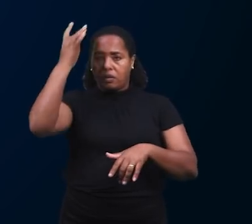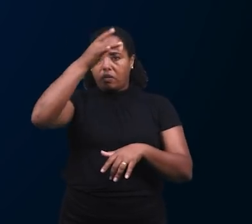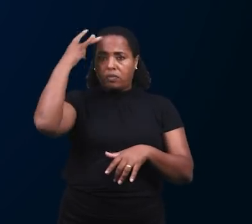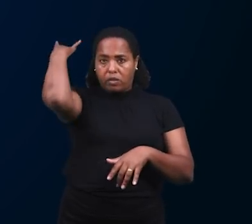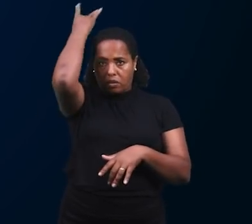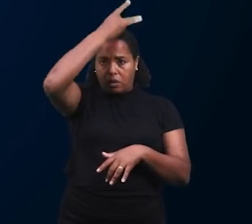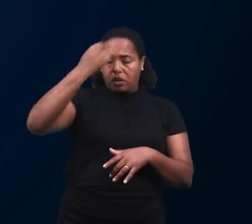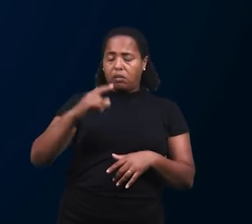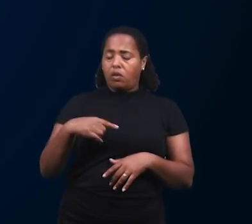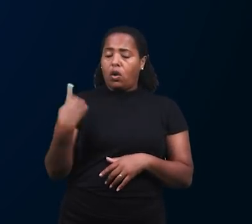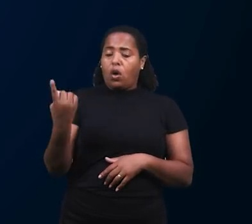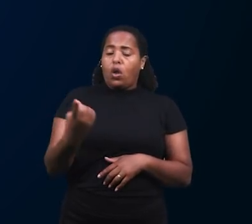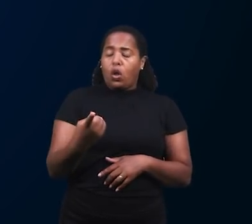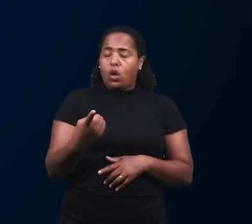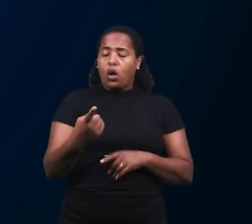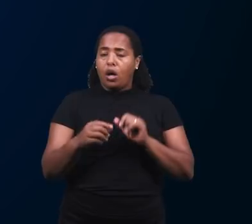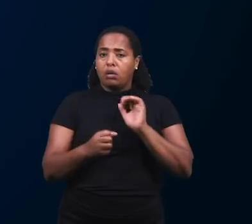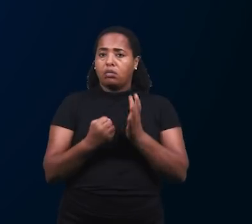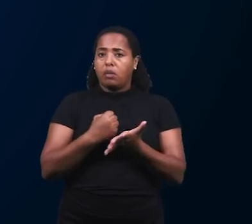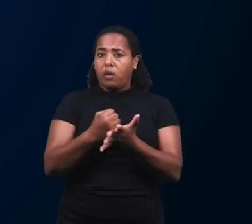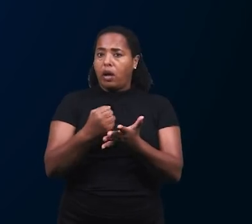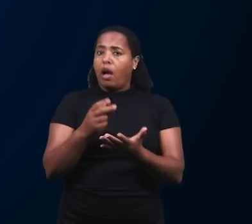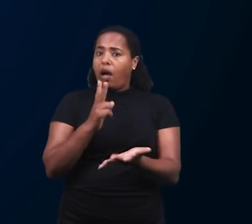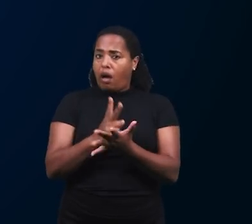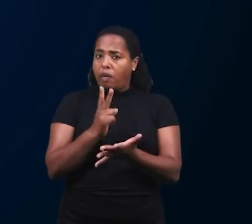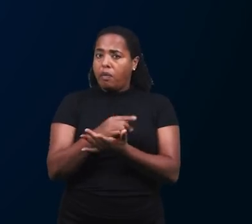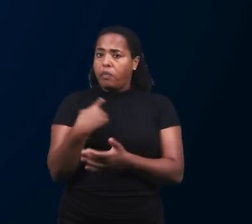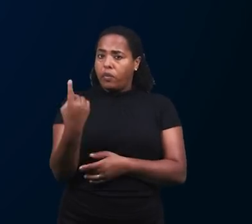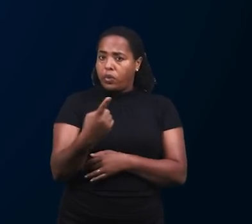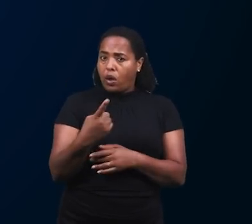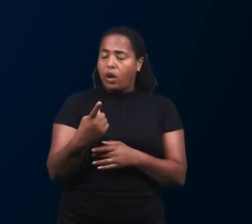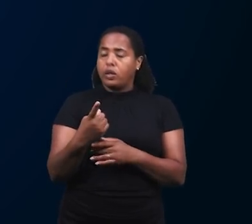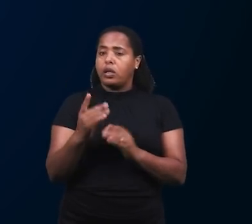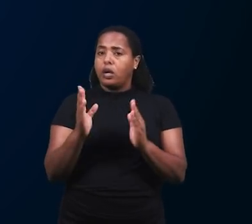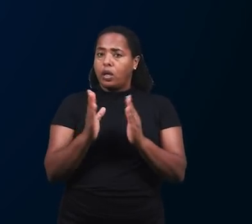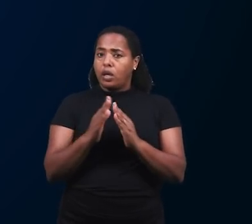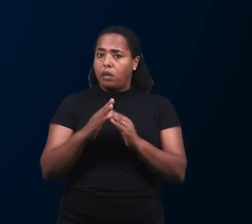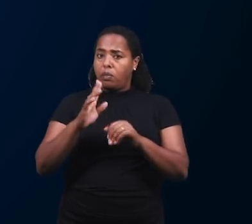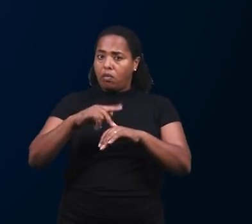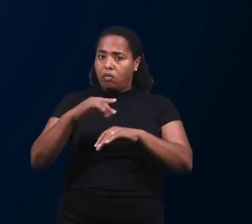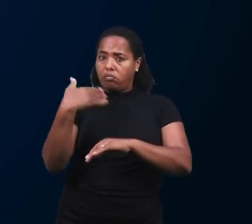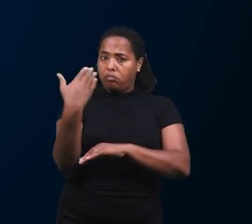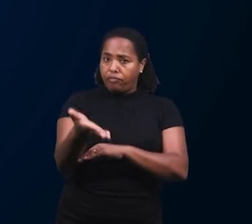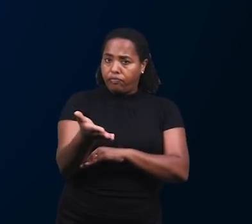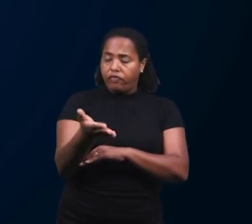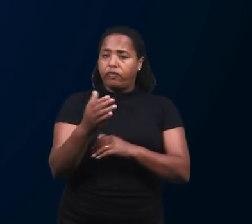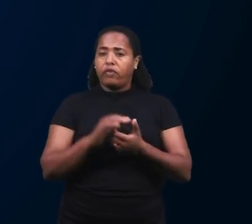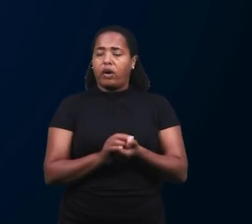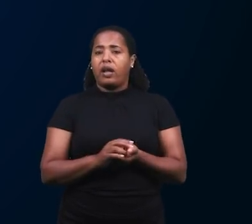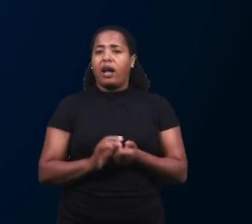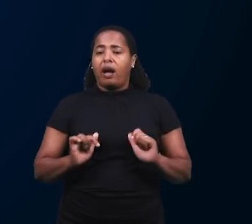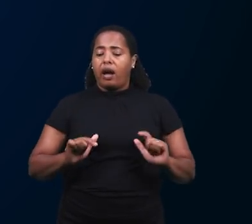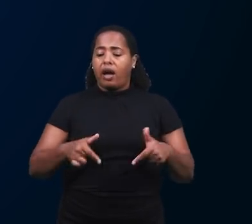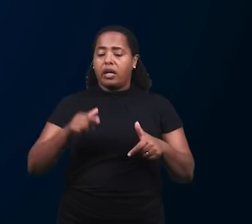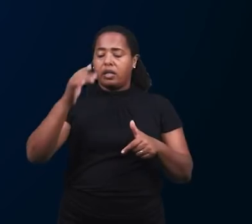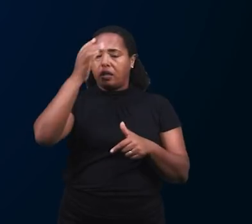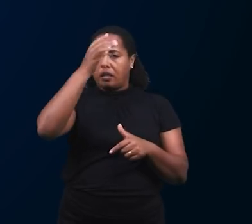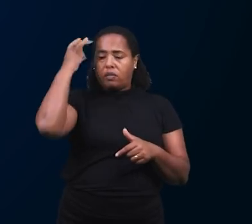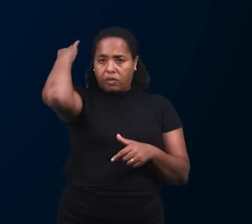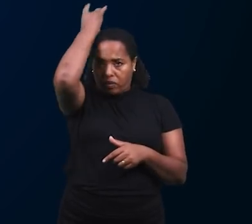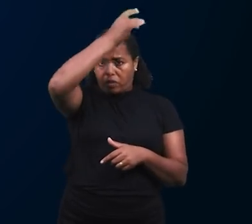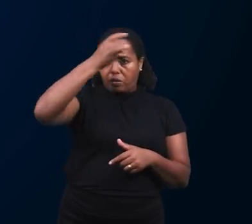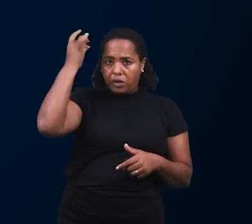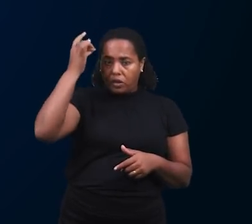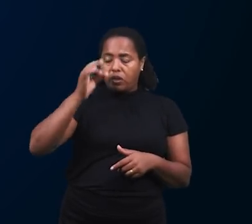do Espírito Santo. São as nossas contribuições, até mesmo nós que moramos fora do Brasil. Essa ação